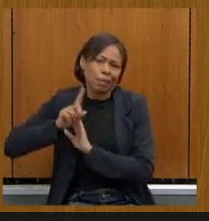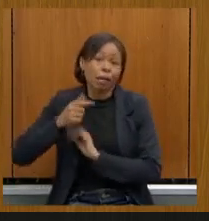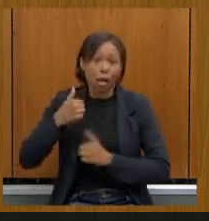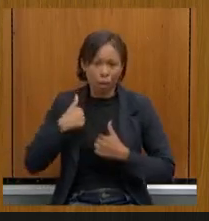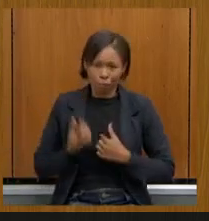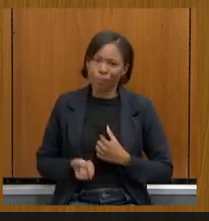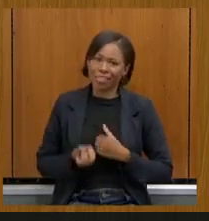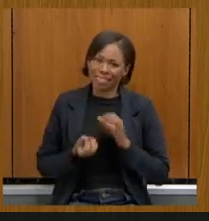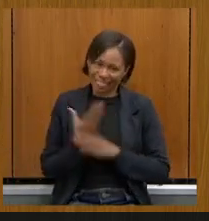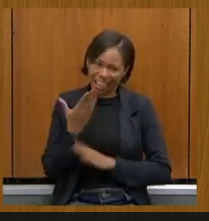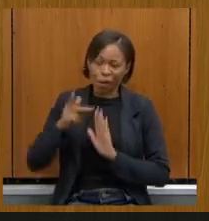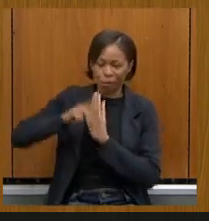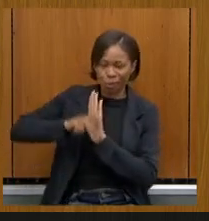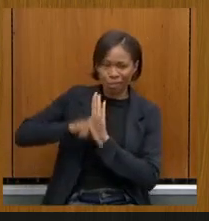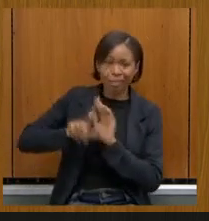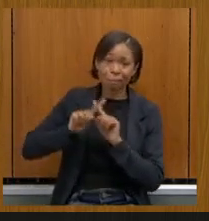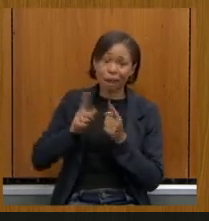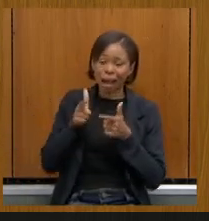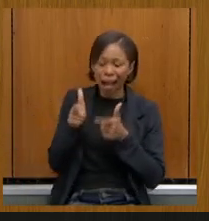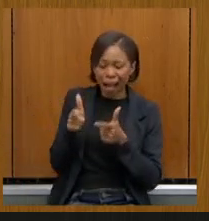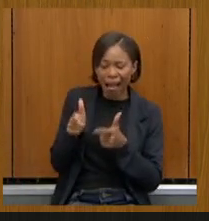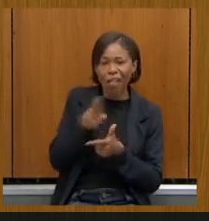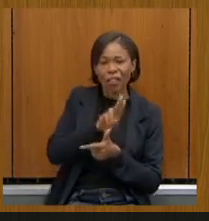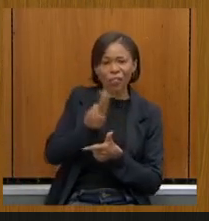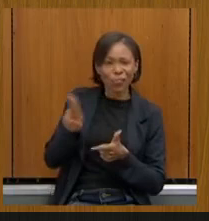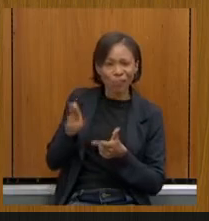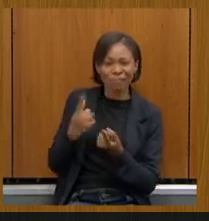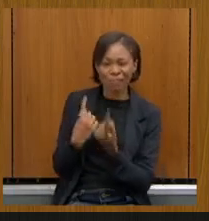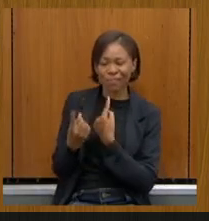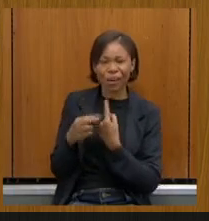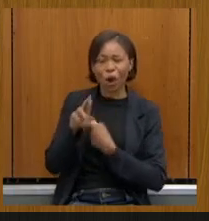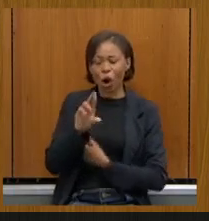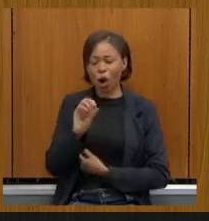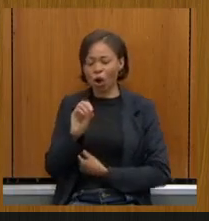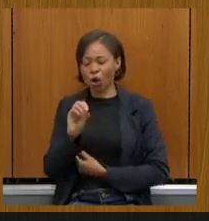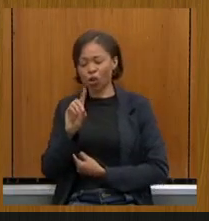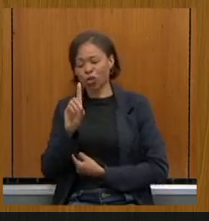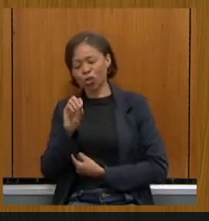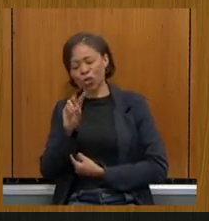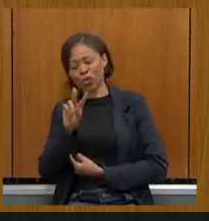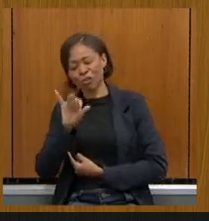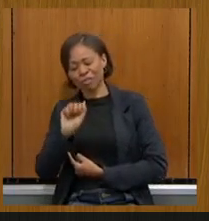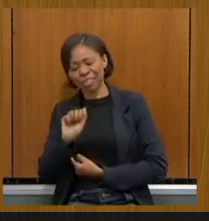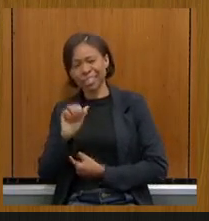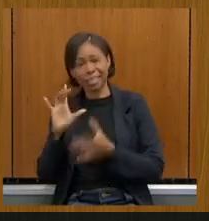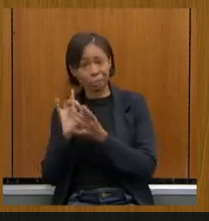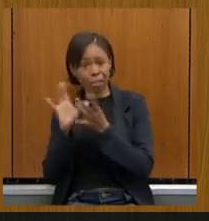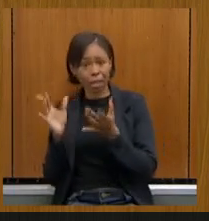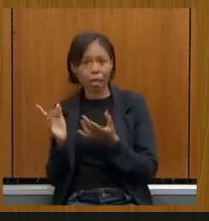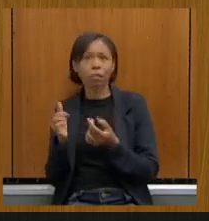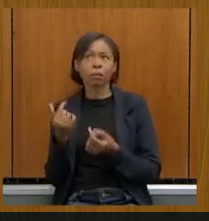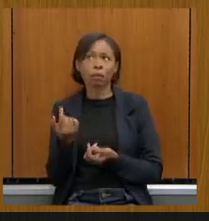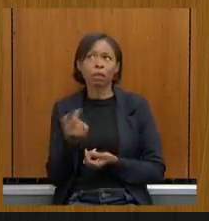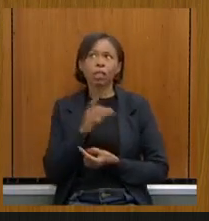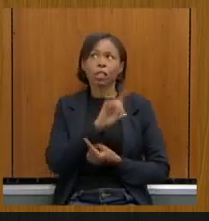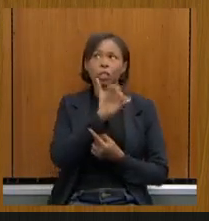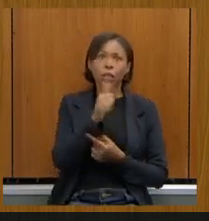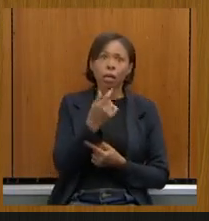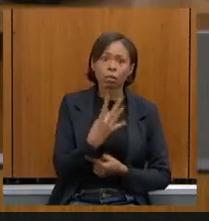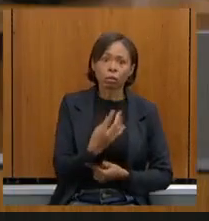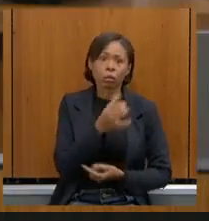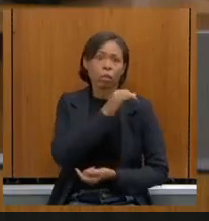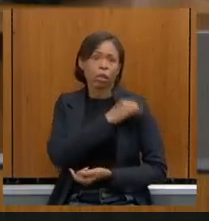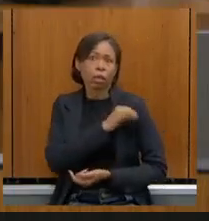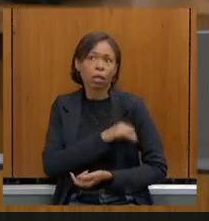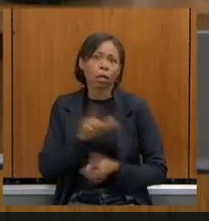mas é claro que se deu o nome na Rodovia da Liberdade e nós vamos estar o Rio de Janeiro aqui dia 14, nós vamos estar a Brasília e eu tenho